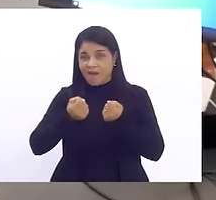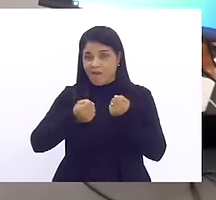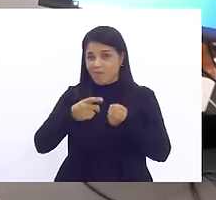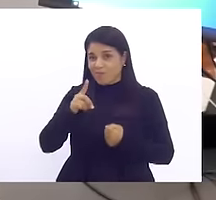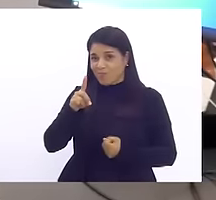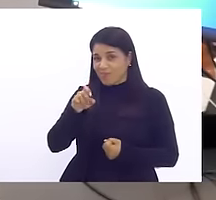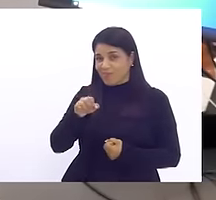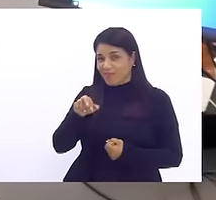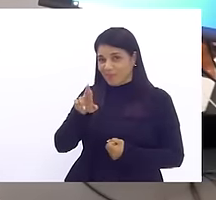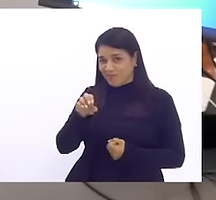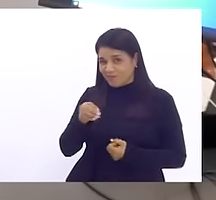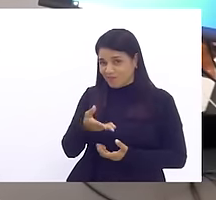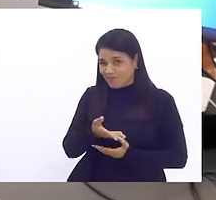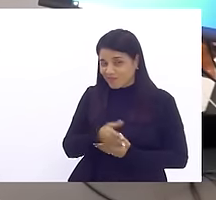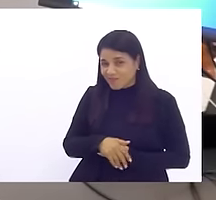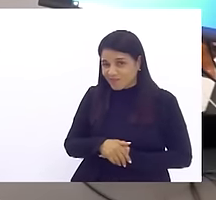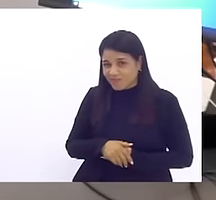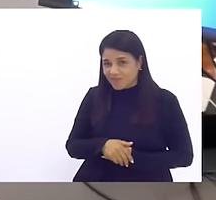Janeiro